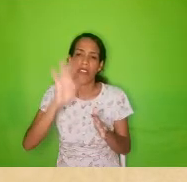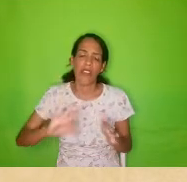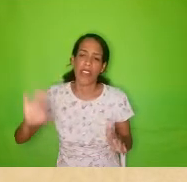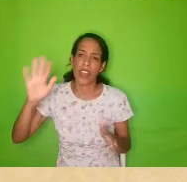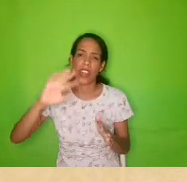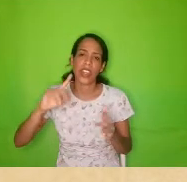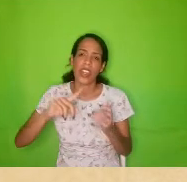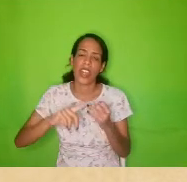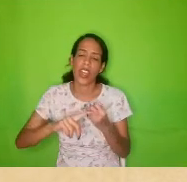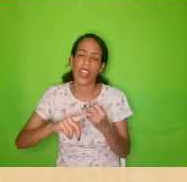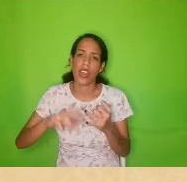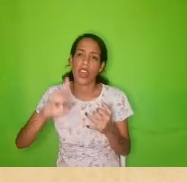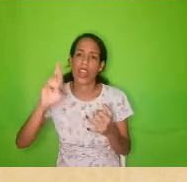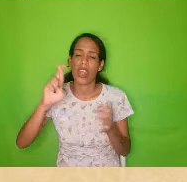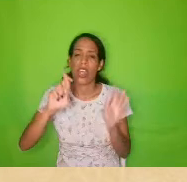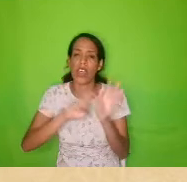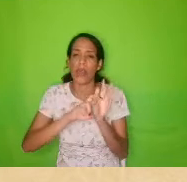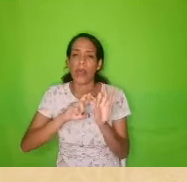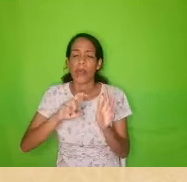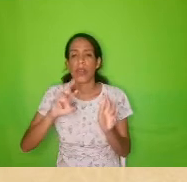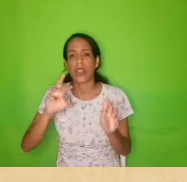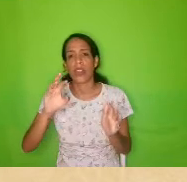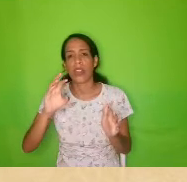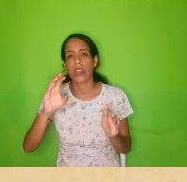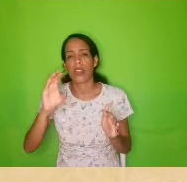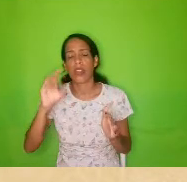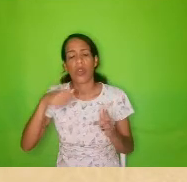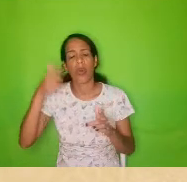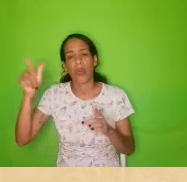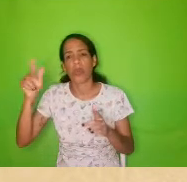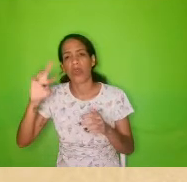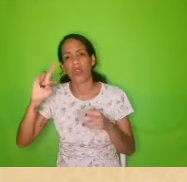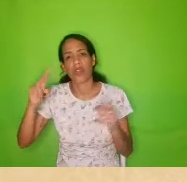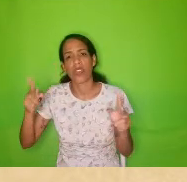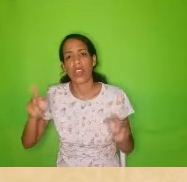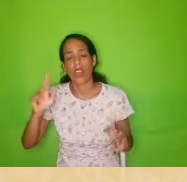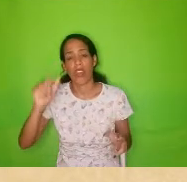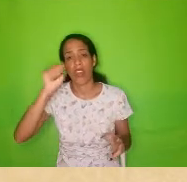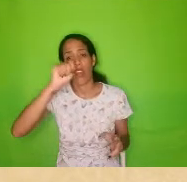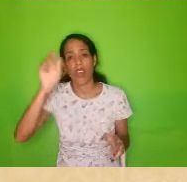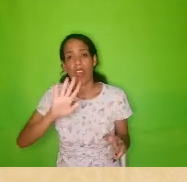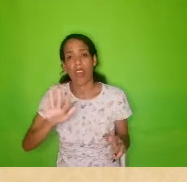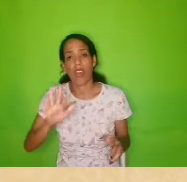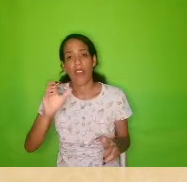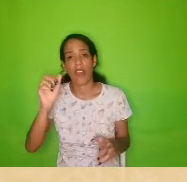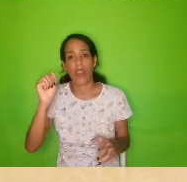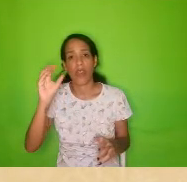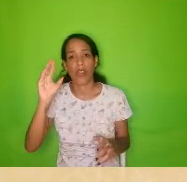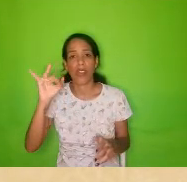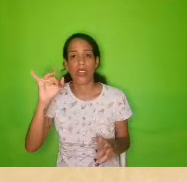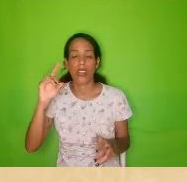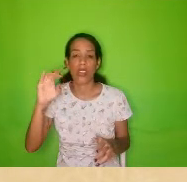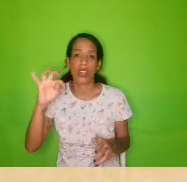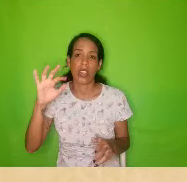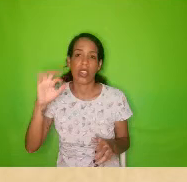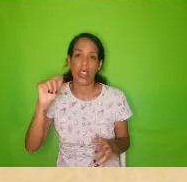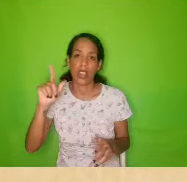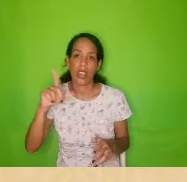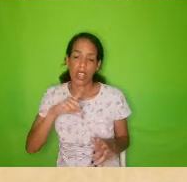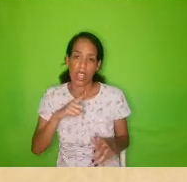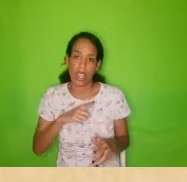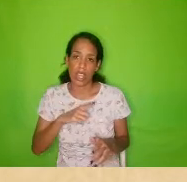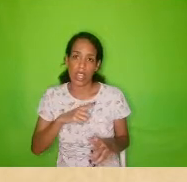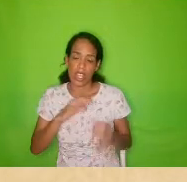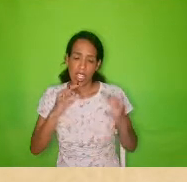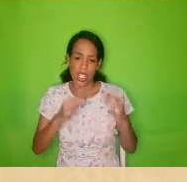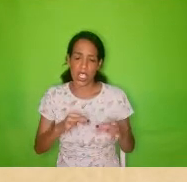Brazzaville, né? Mas dessas regiões ali. A África Ocidental, que tem um certo